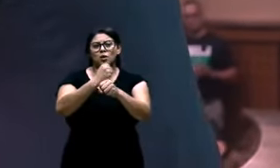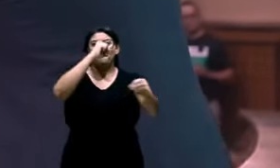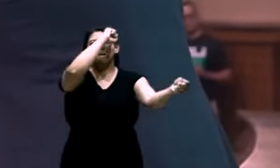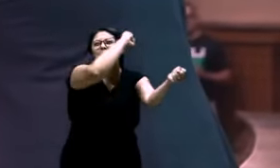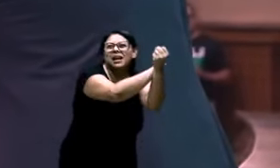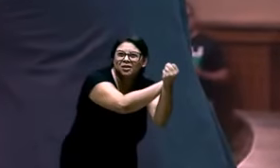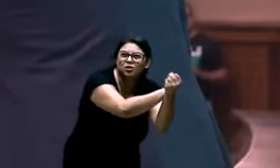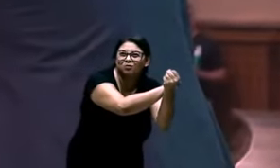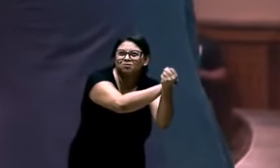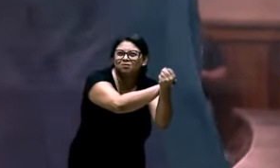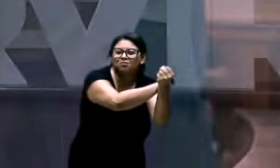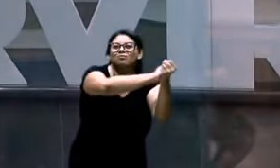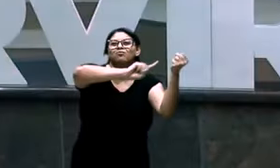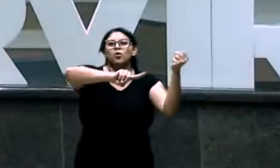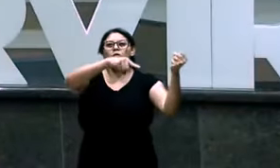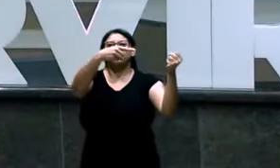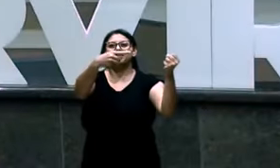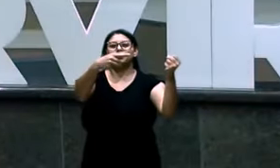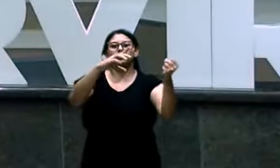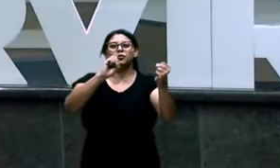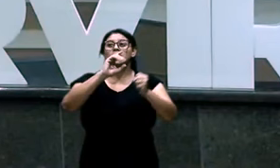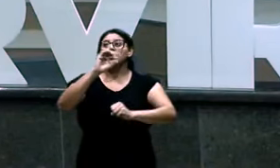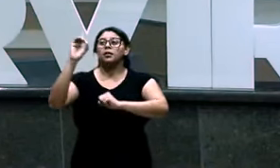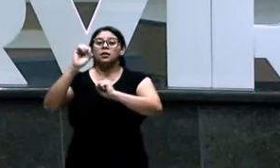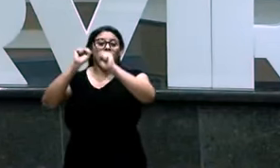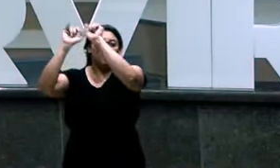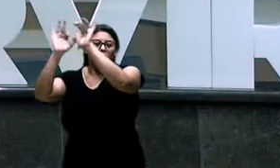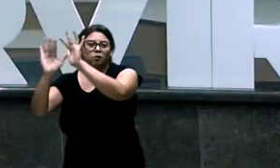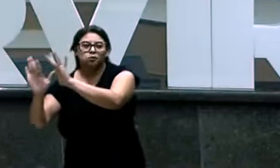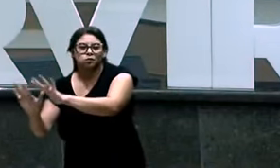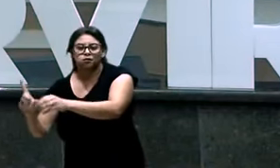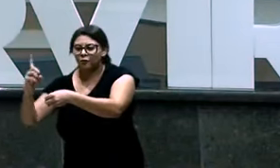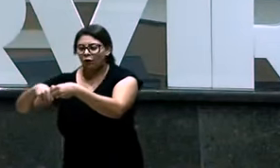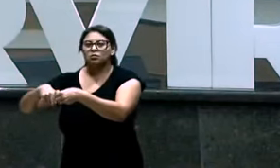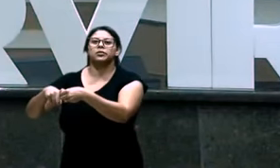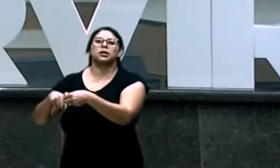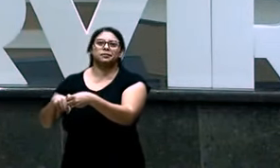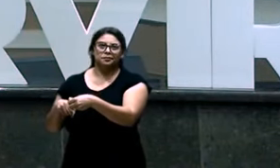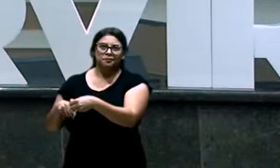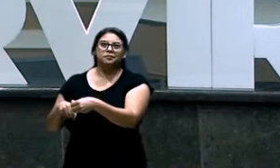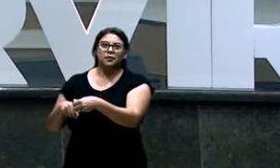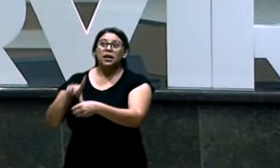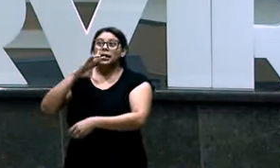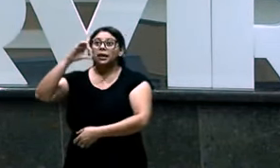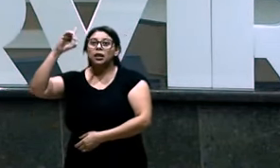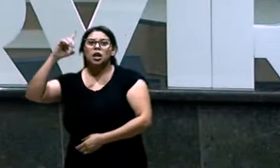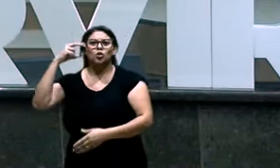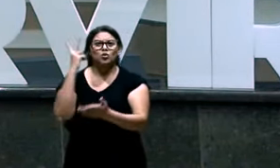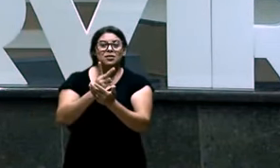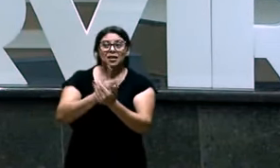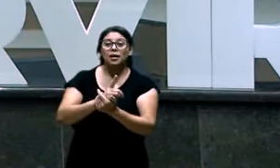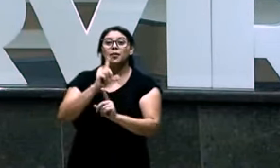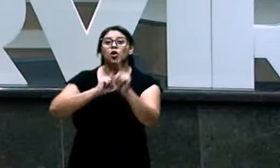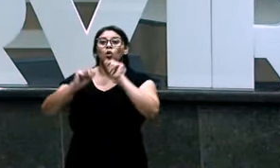16 anos se passam. Deus levanta um profeta. Na verdade, Deus sempre levanta um profeta. Ageu